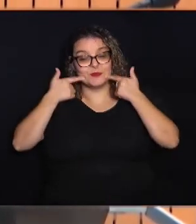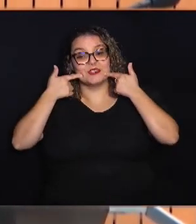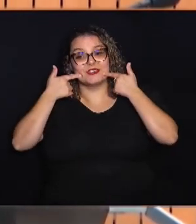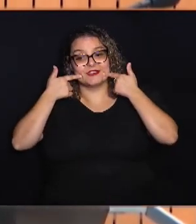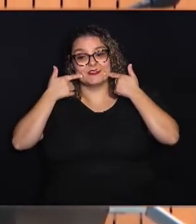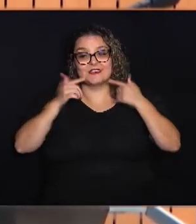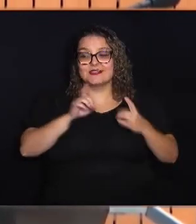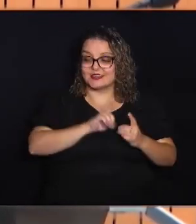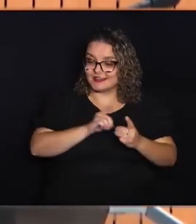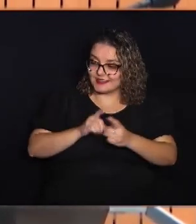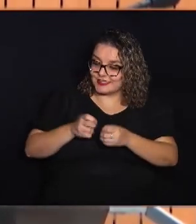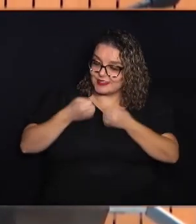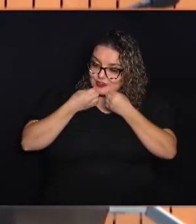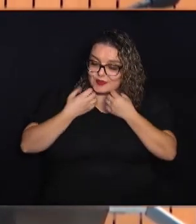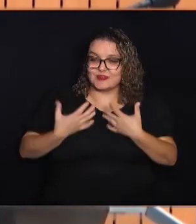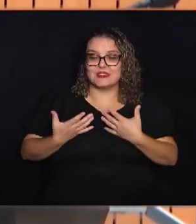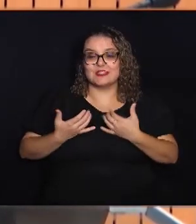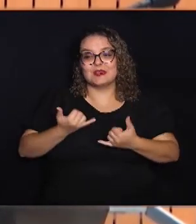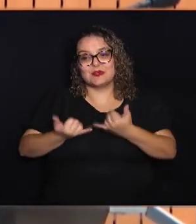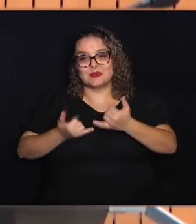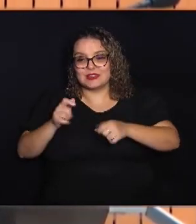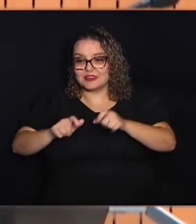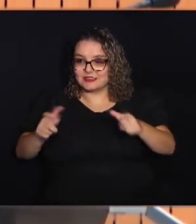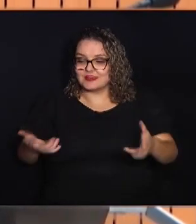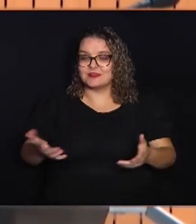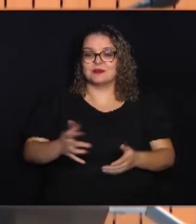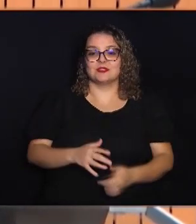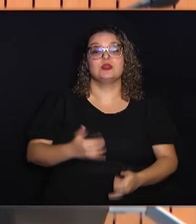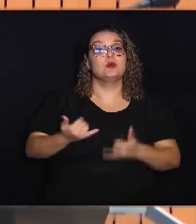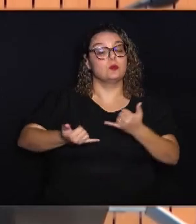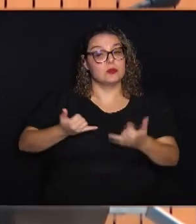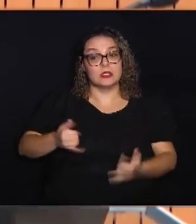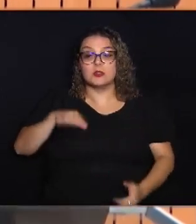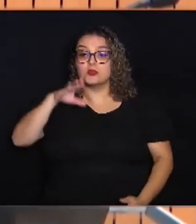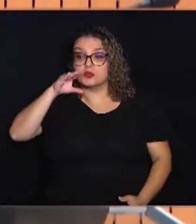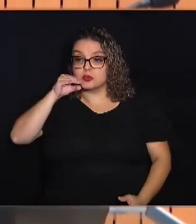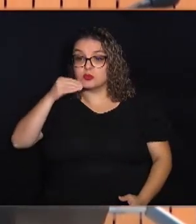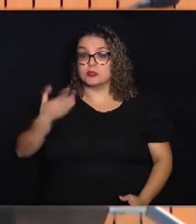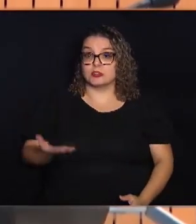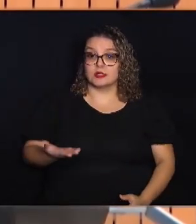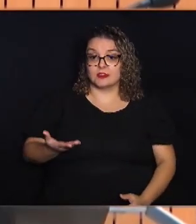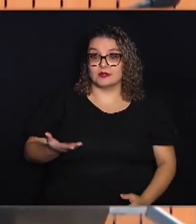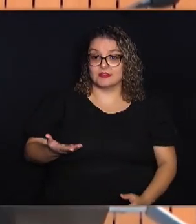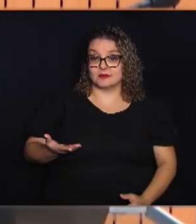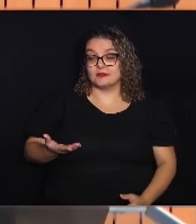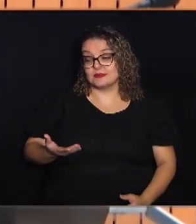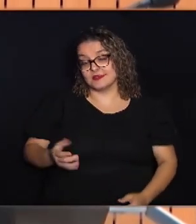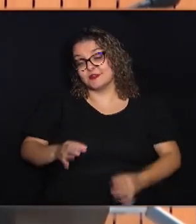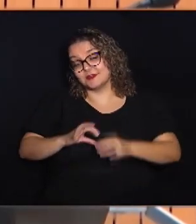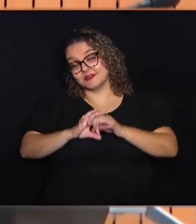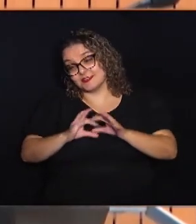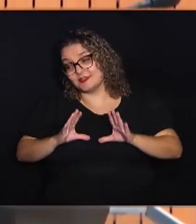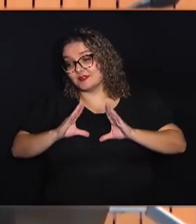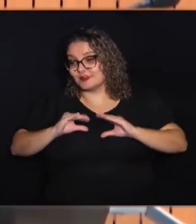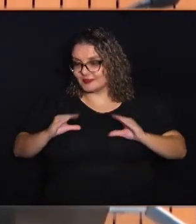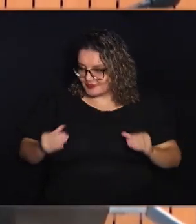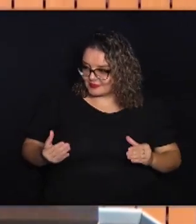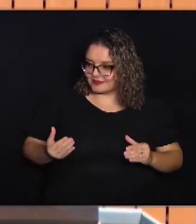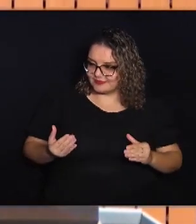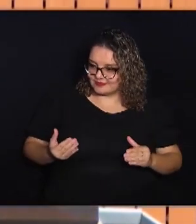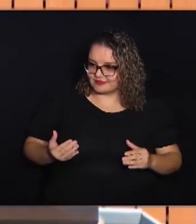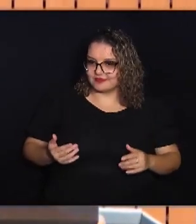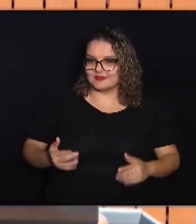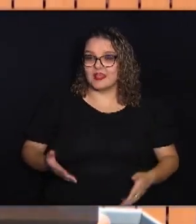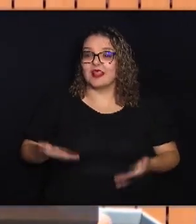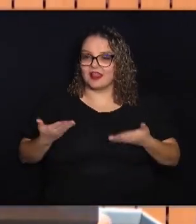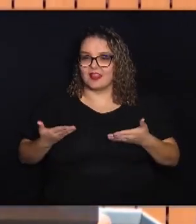atendendo bem, né, brincando com as pessoas, brincando com os funcionários, né, nos deixando de uma forma muito descontraída.